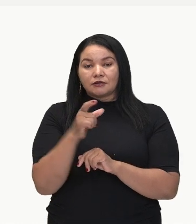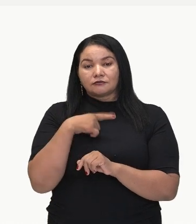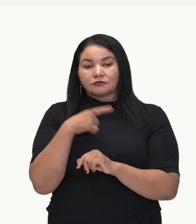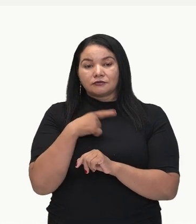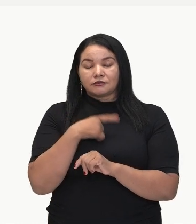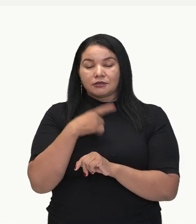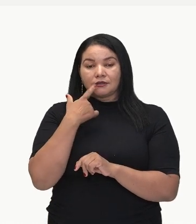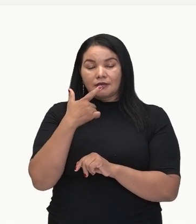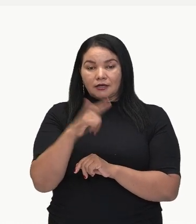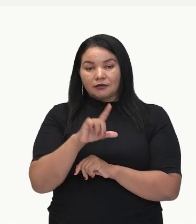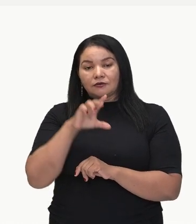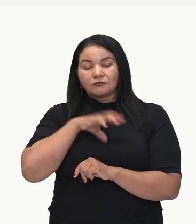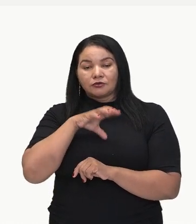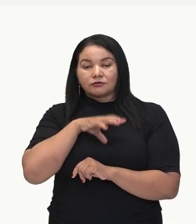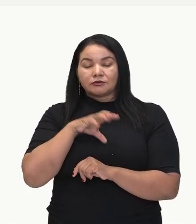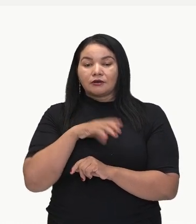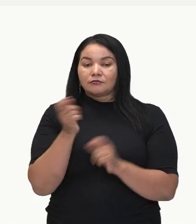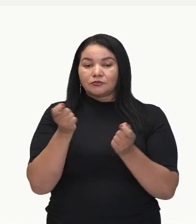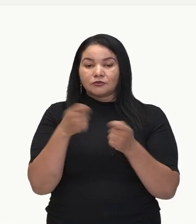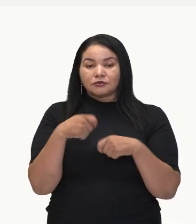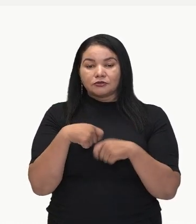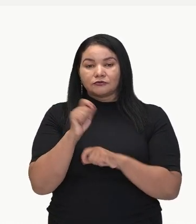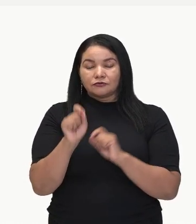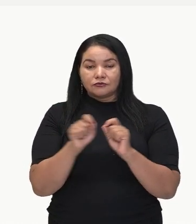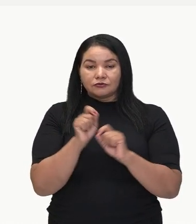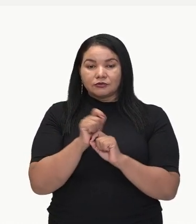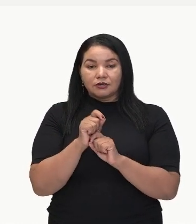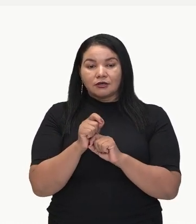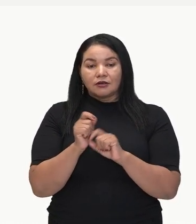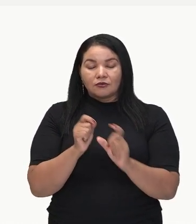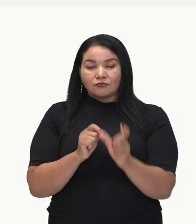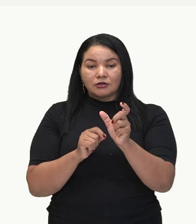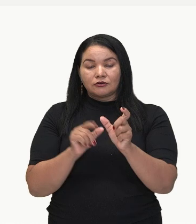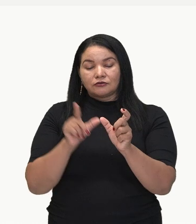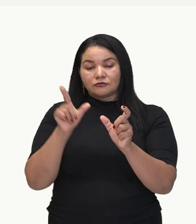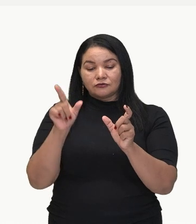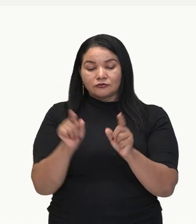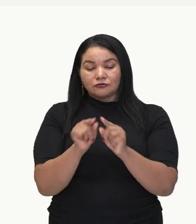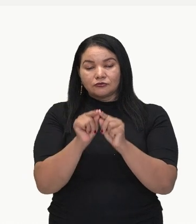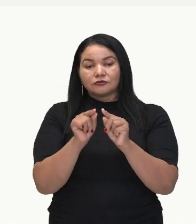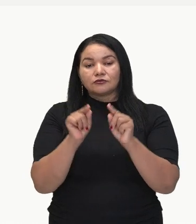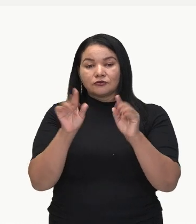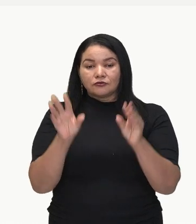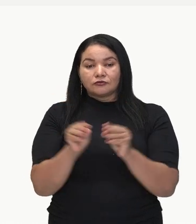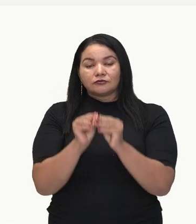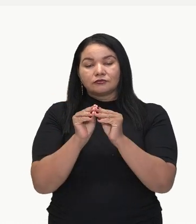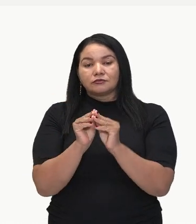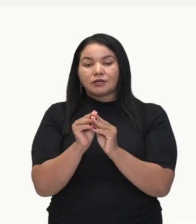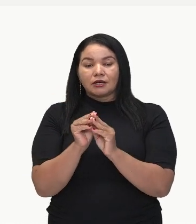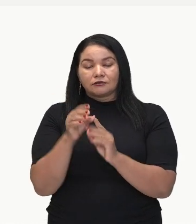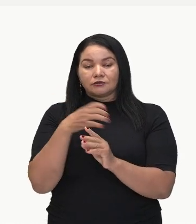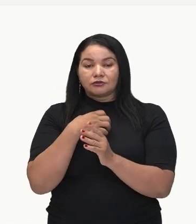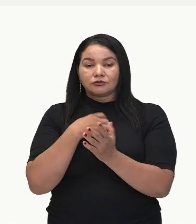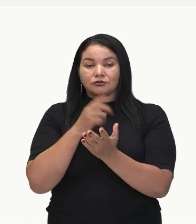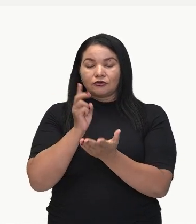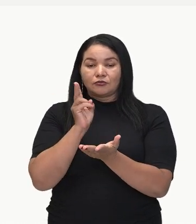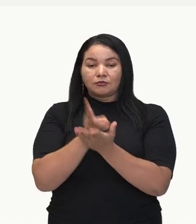portuguesa, há a possibilidade de elas serem abreviadas sem que isso lhe altere o sentido